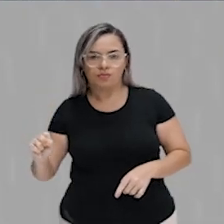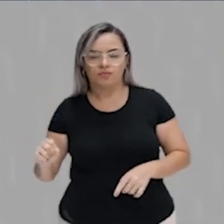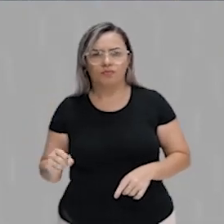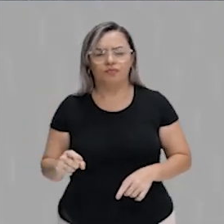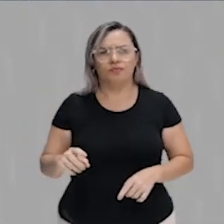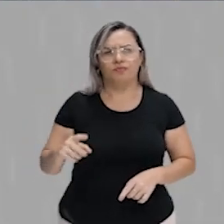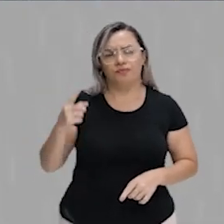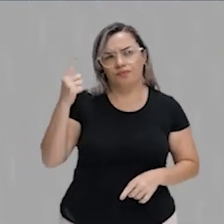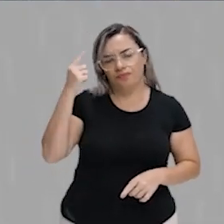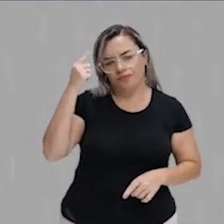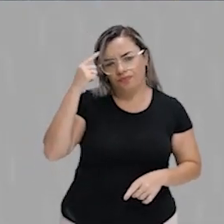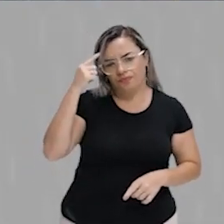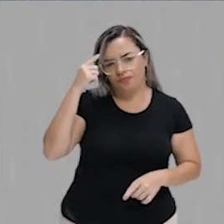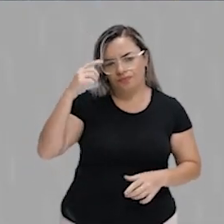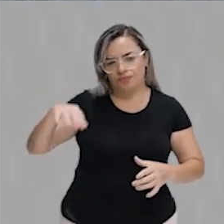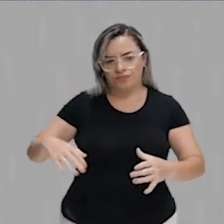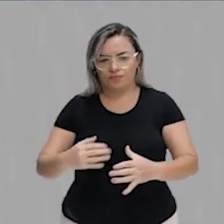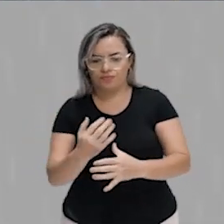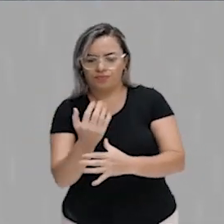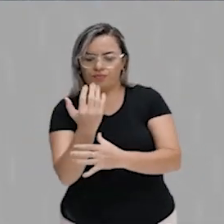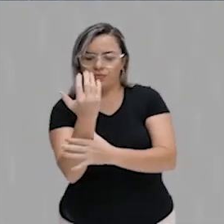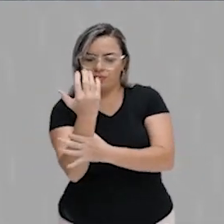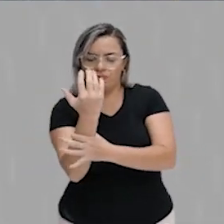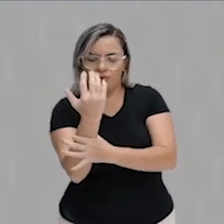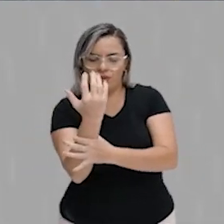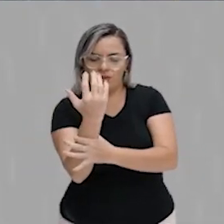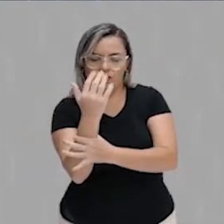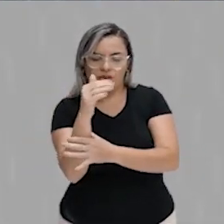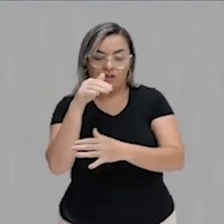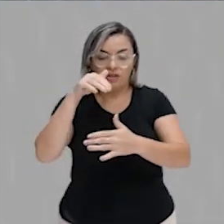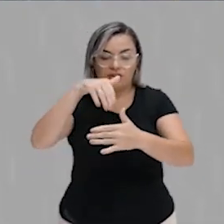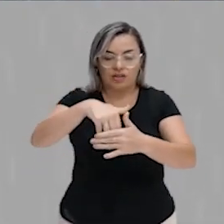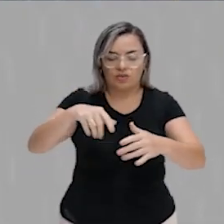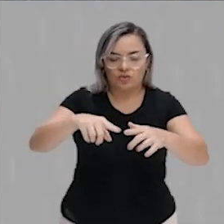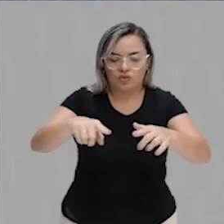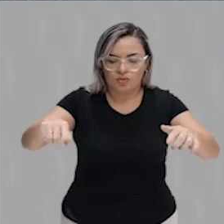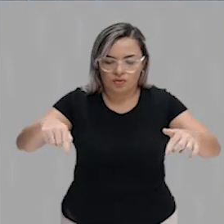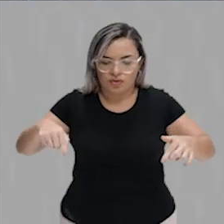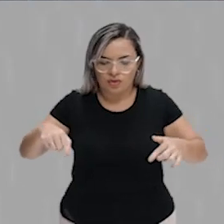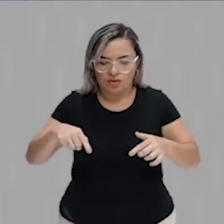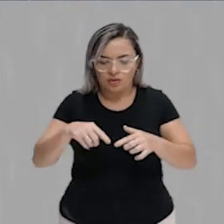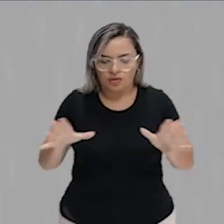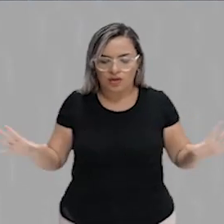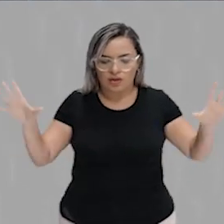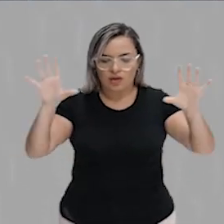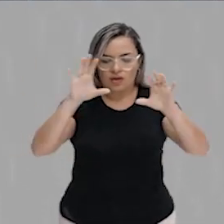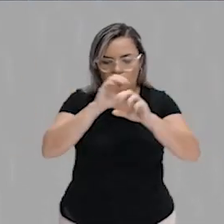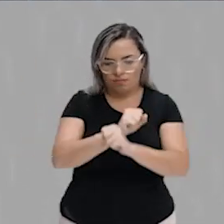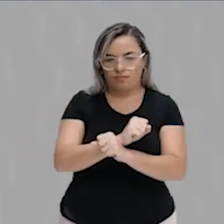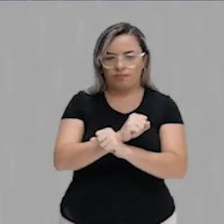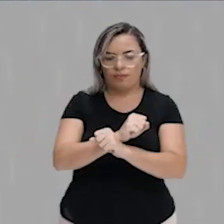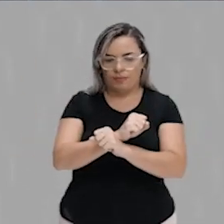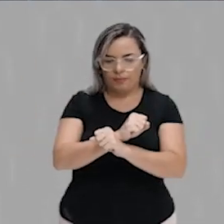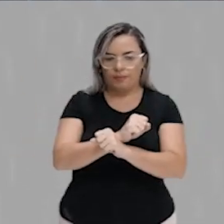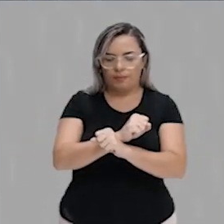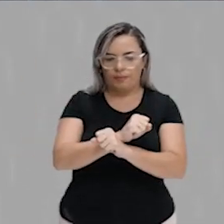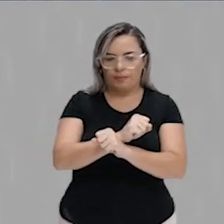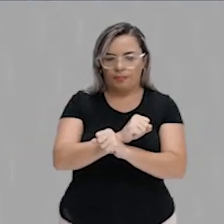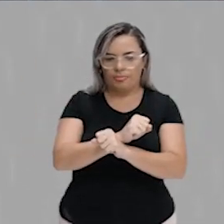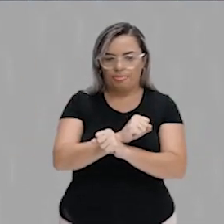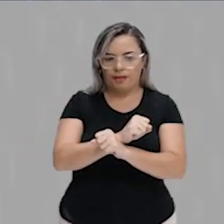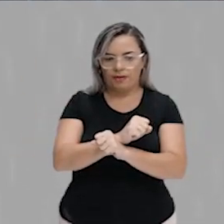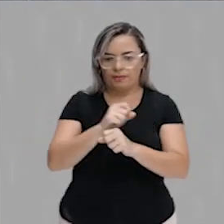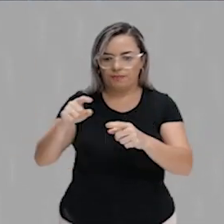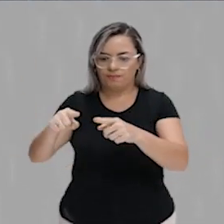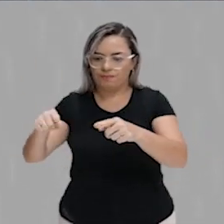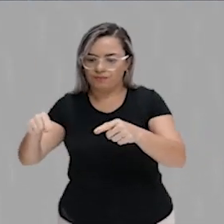Imagina você colocar uma planta numa sala fechada, uma sala escura. E você coloca em um canto dessa sala